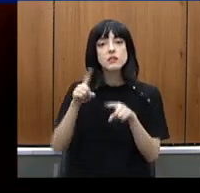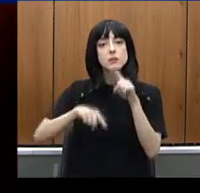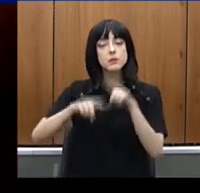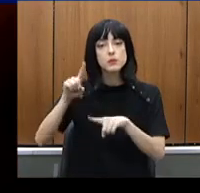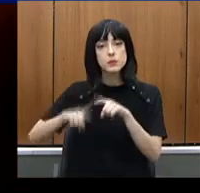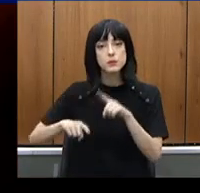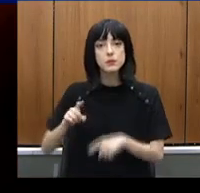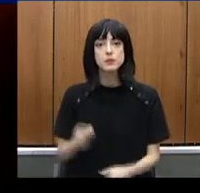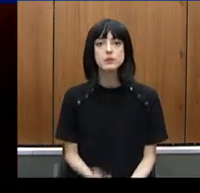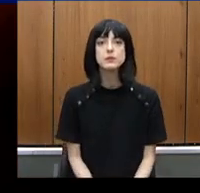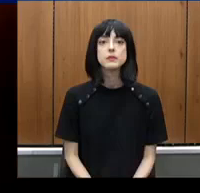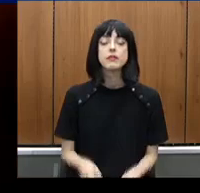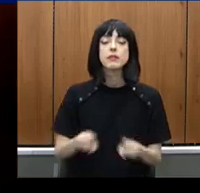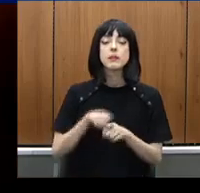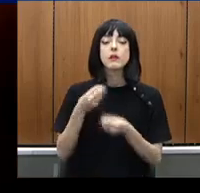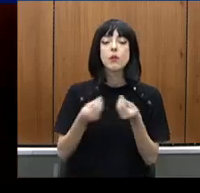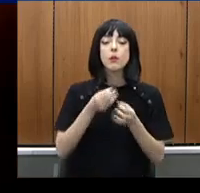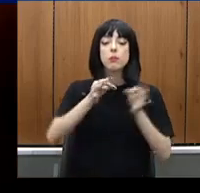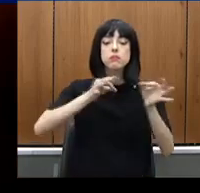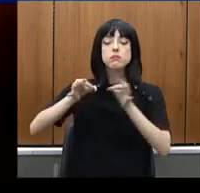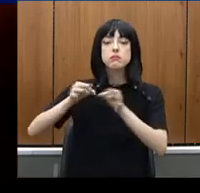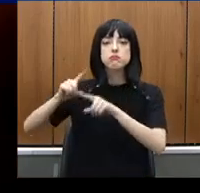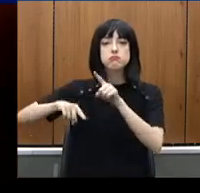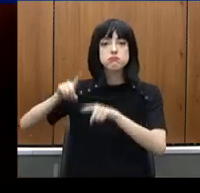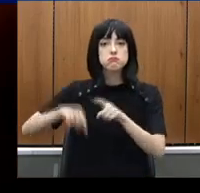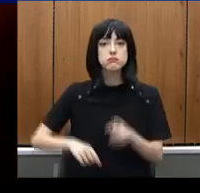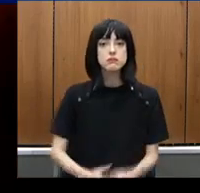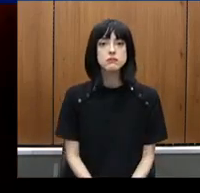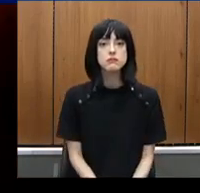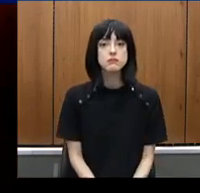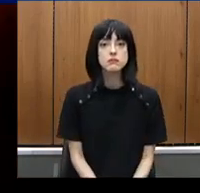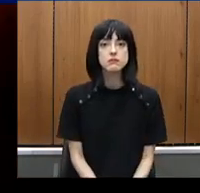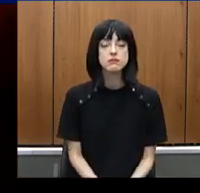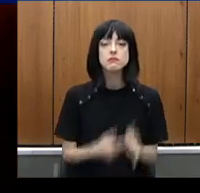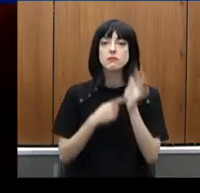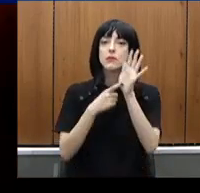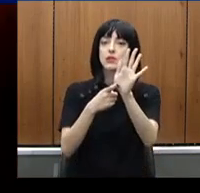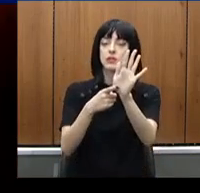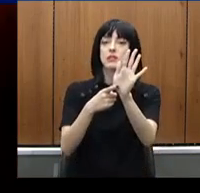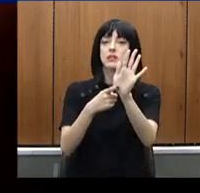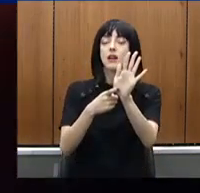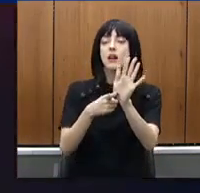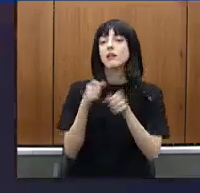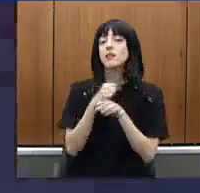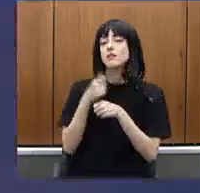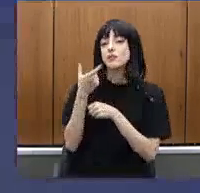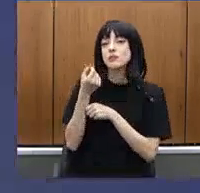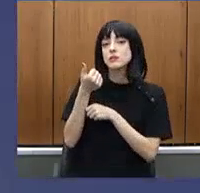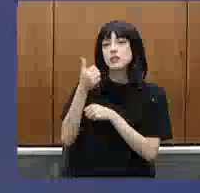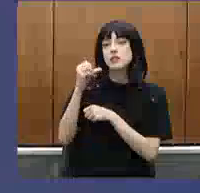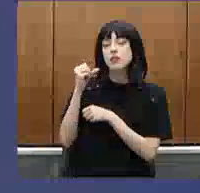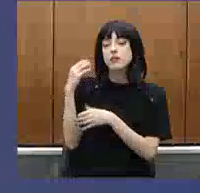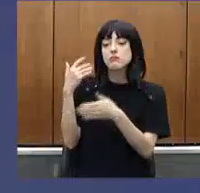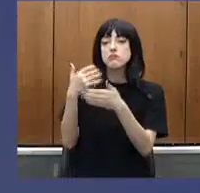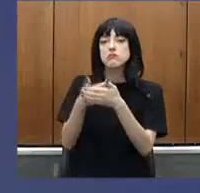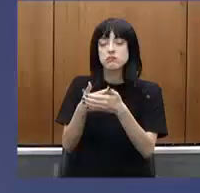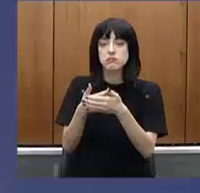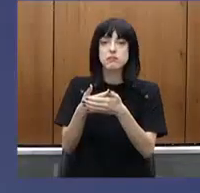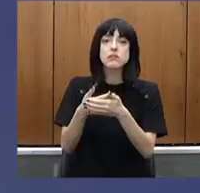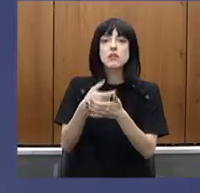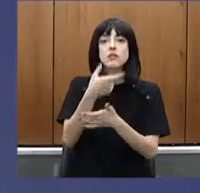rapidamente o balanço das ações realizadas de 2019 a 2022 então a gente fez quatro focos